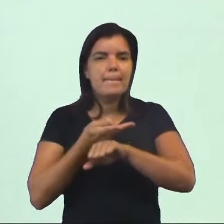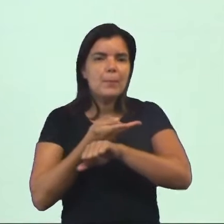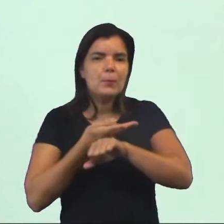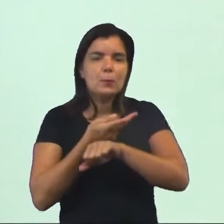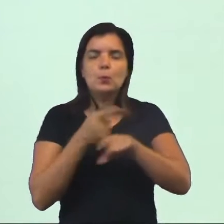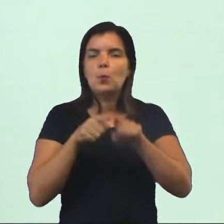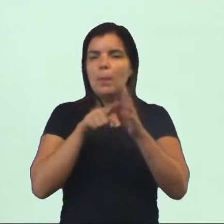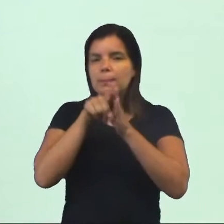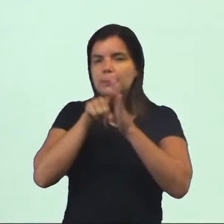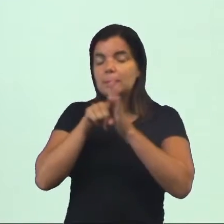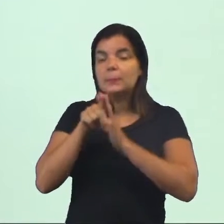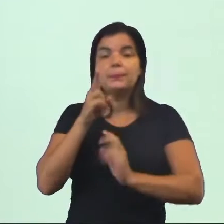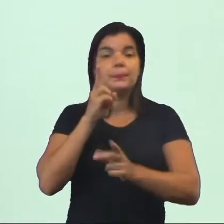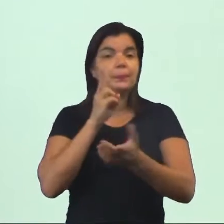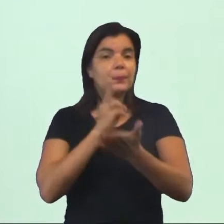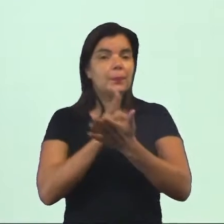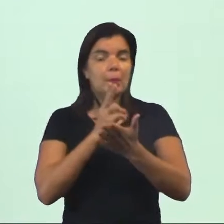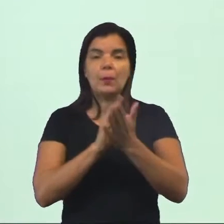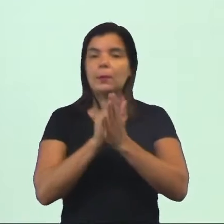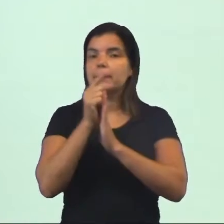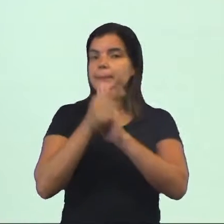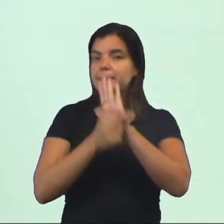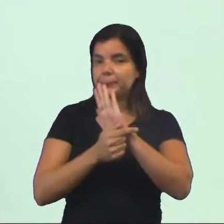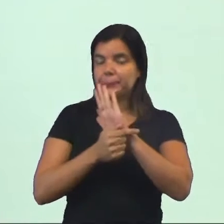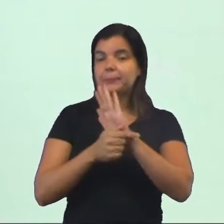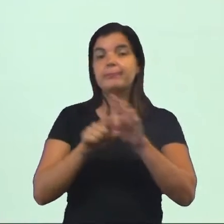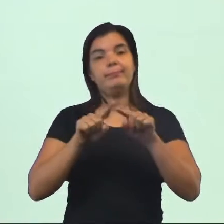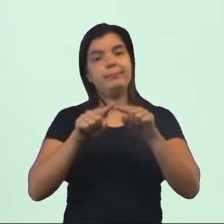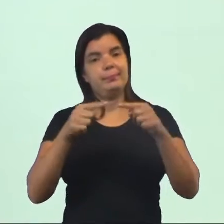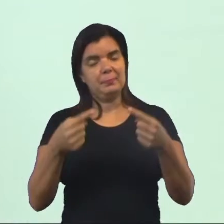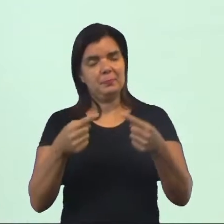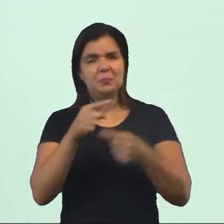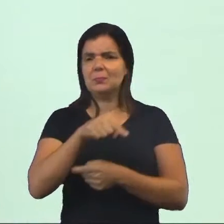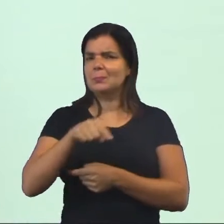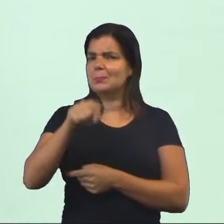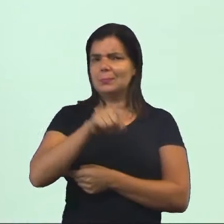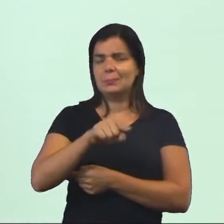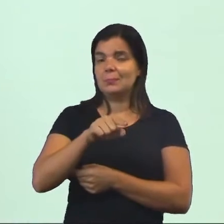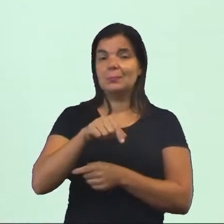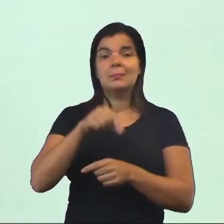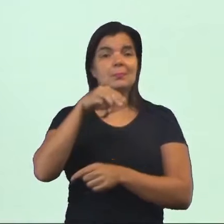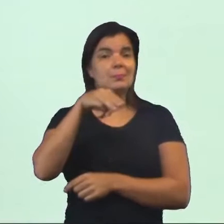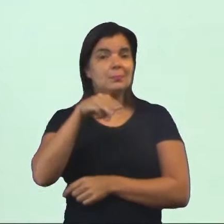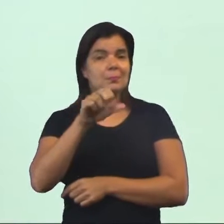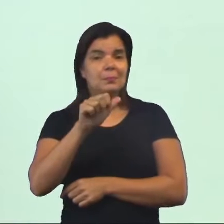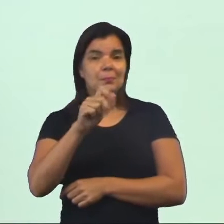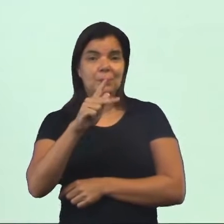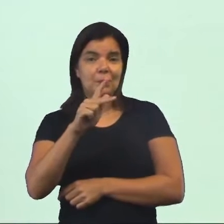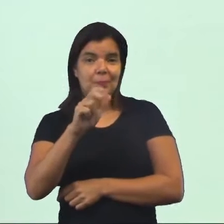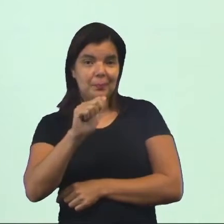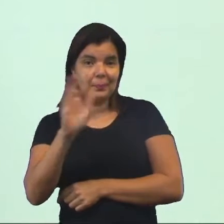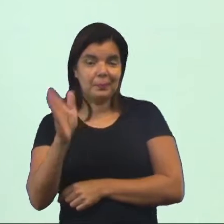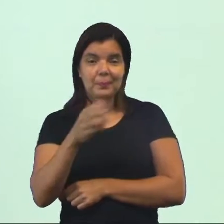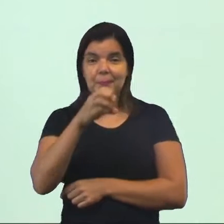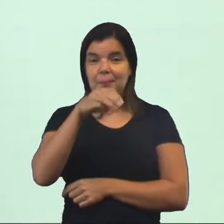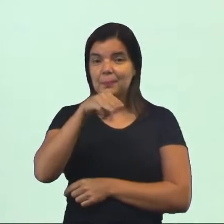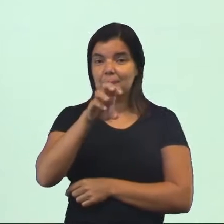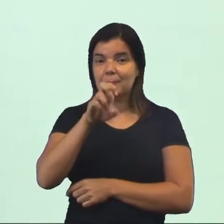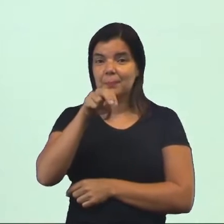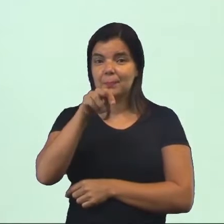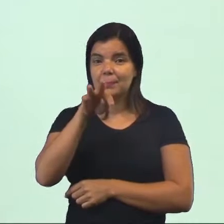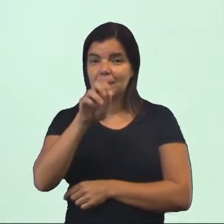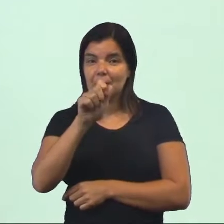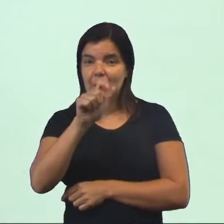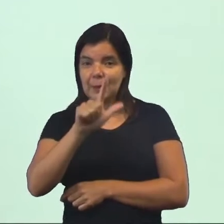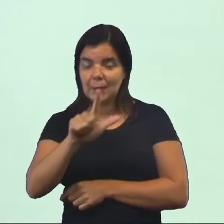pesquisa e sempre aparece esse gênero. Porém, talvez você não saiba que o nome dele é mapa mental. Nós vamos estudar